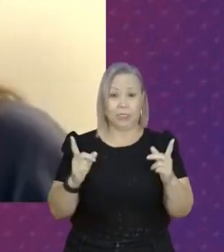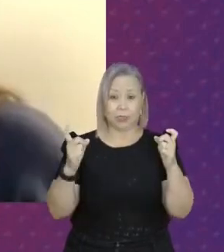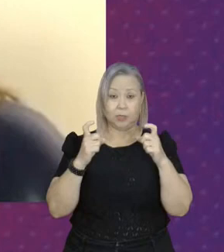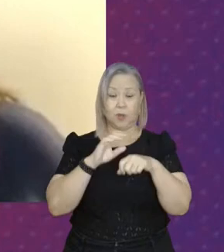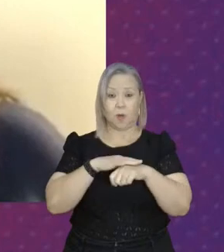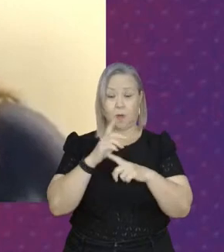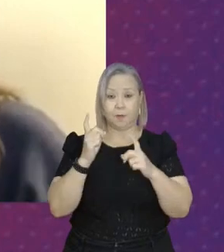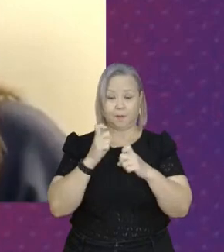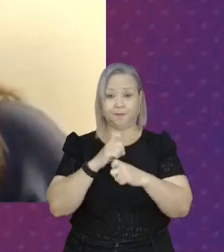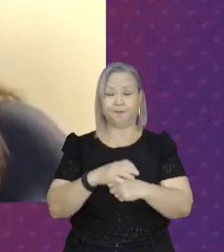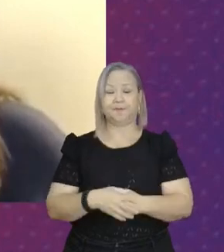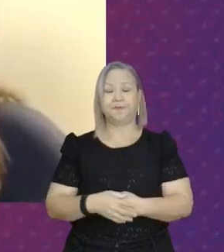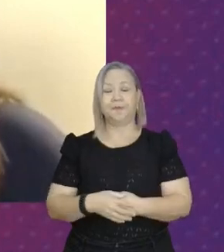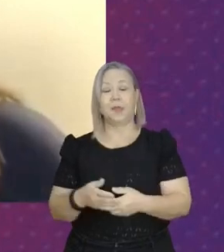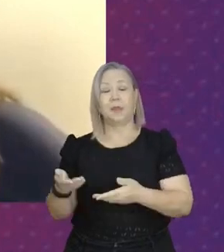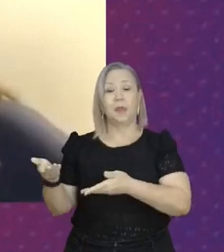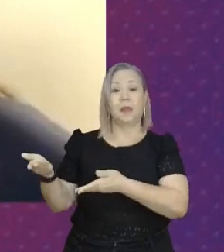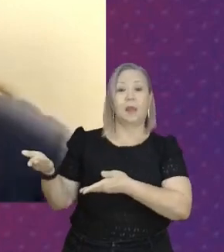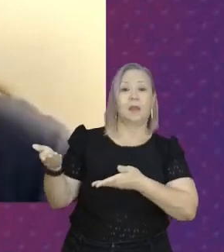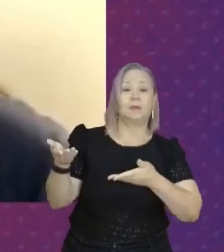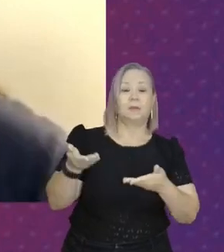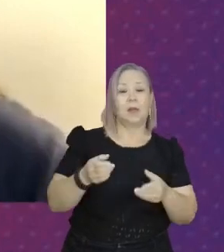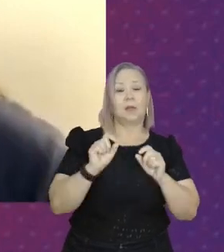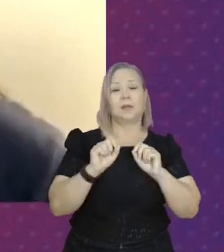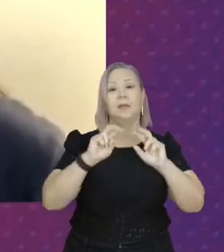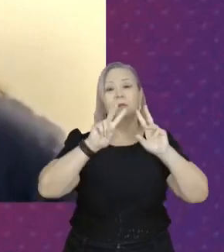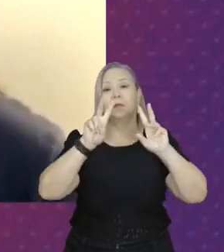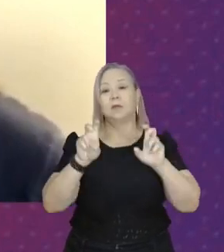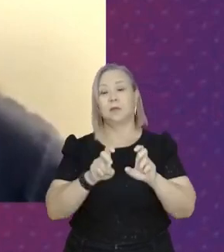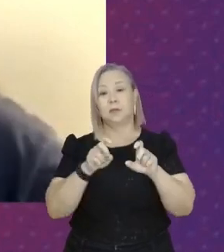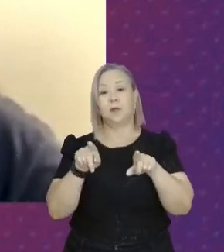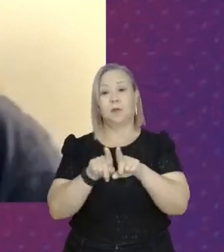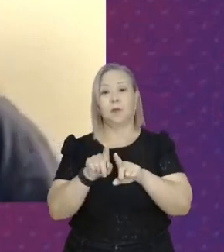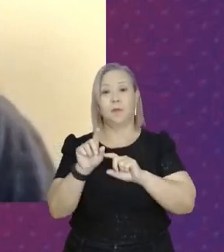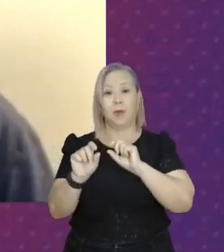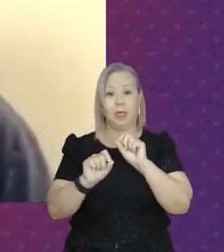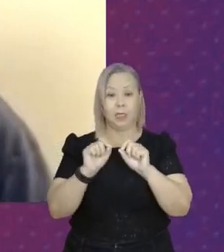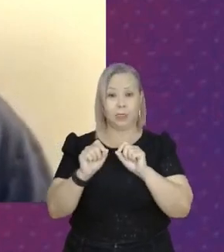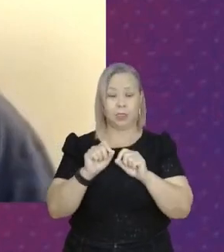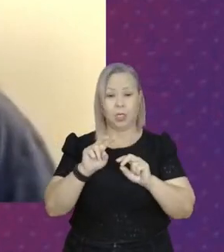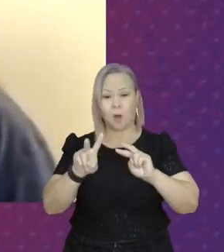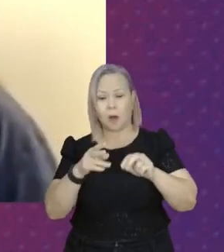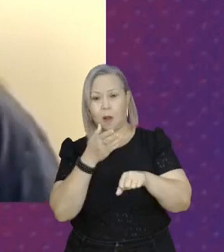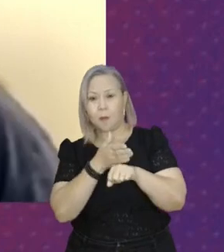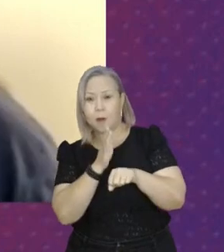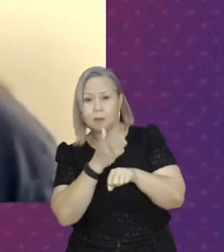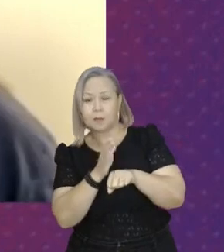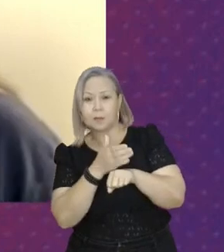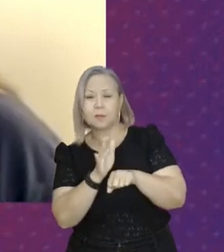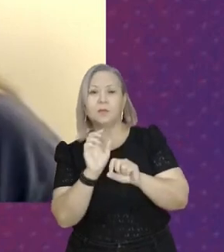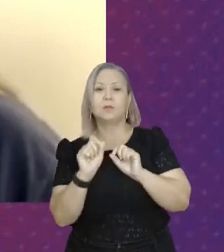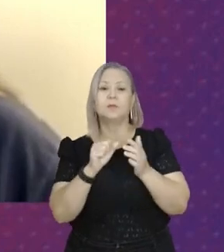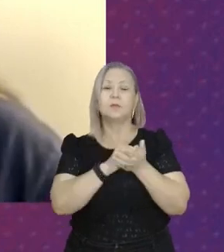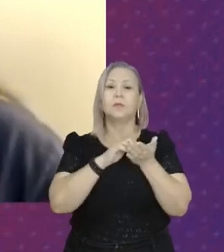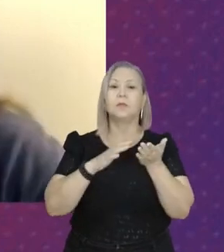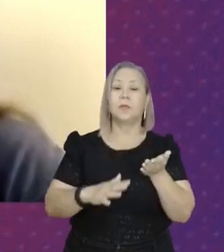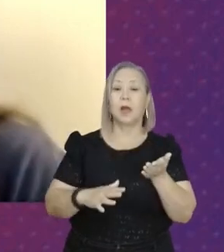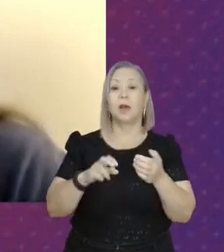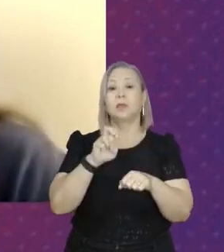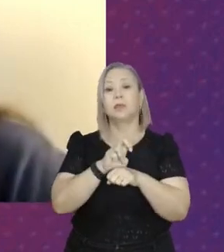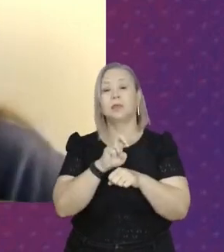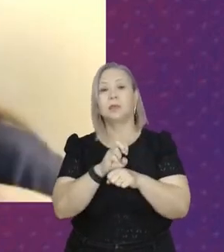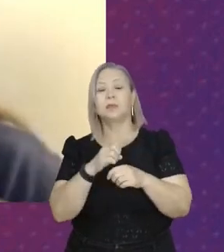Bom, então, trazendo essa dimensão também de que, olhando para as práticas da creche, tem essa